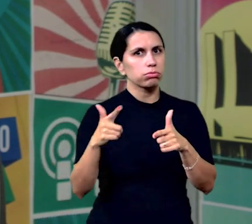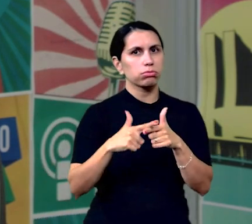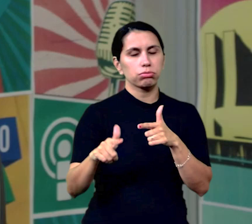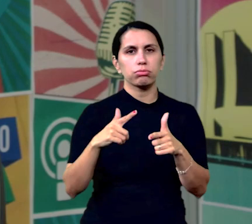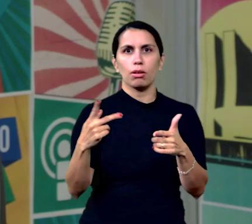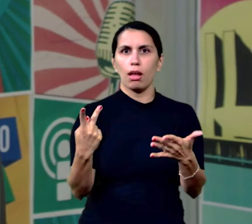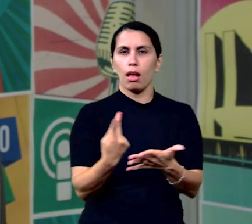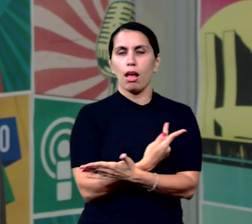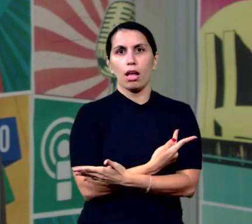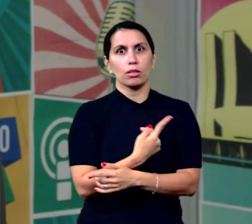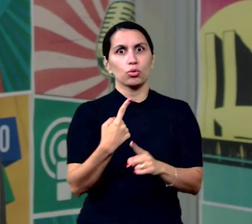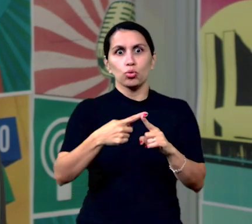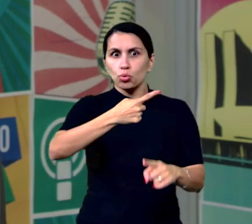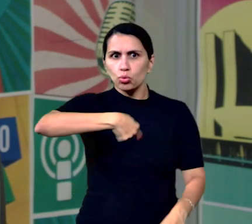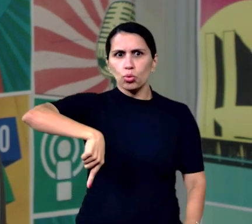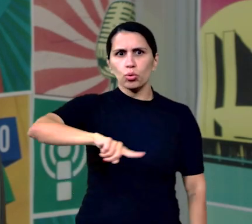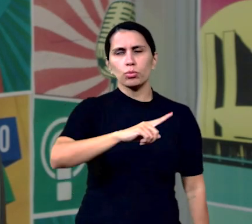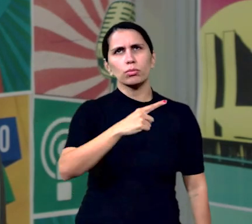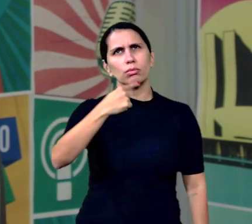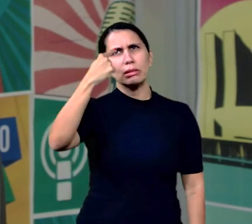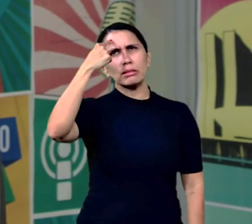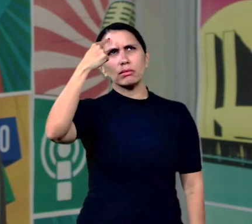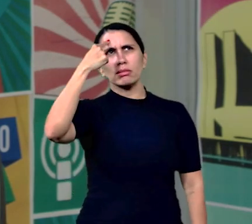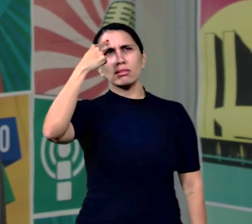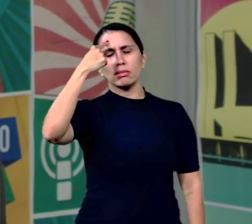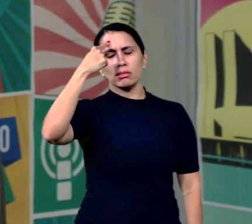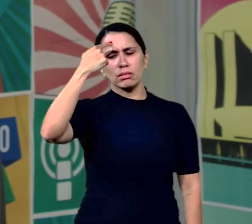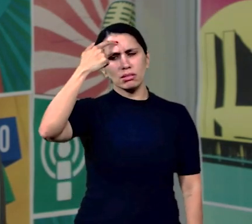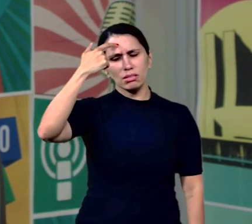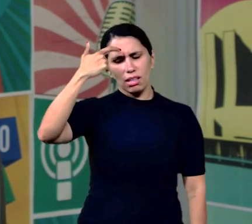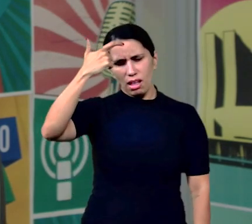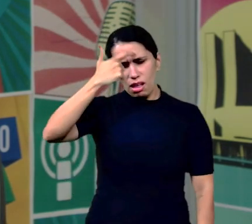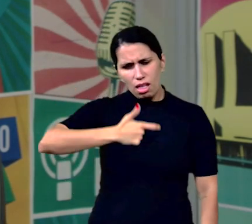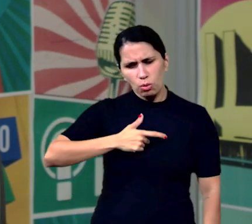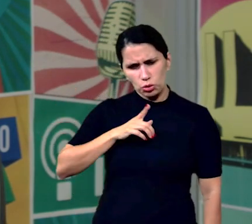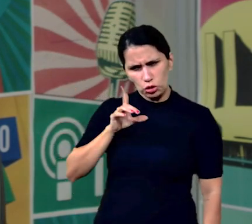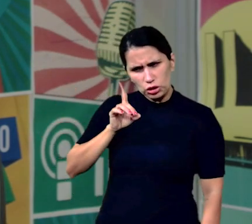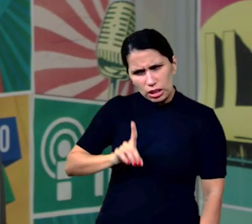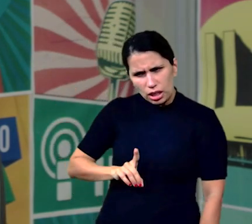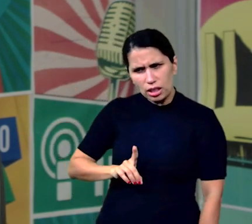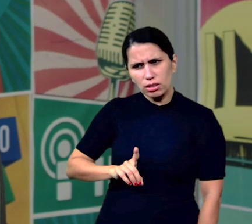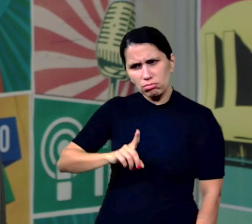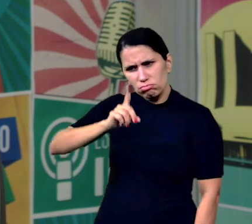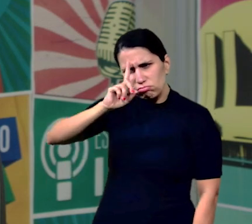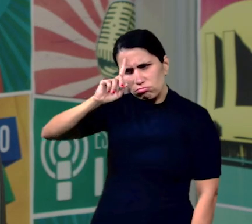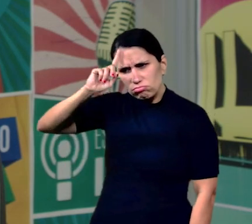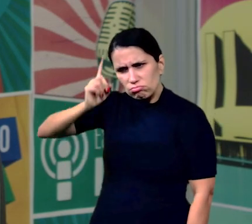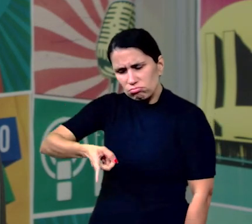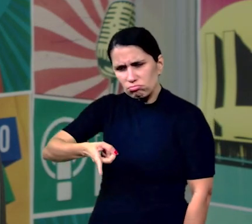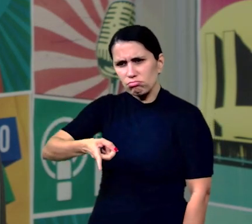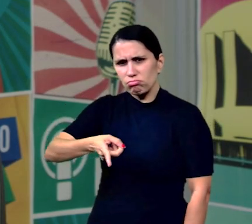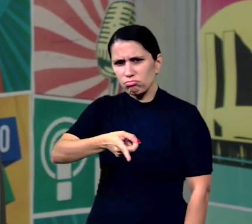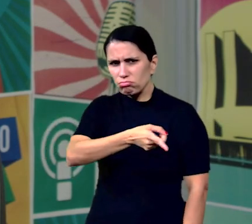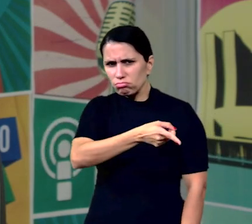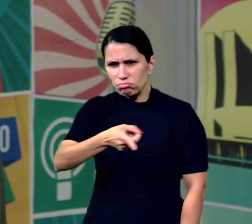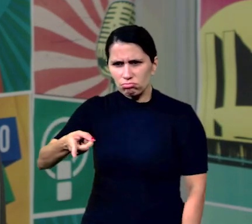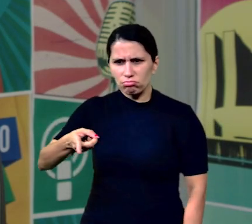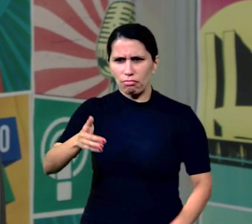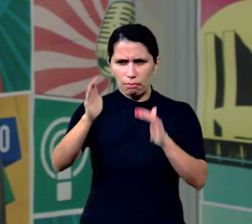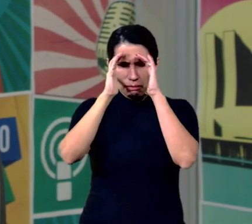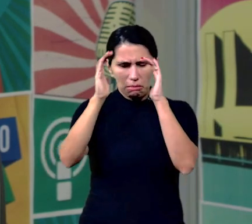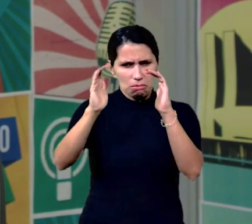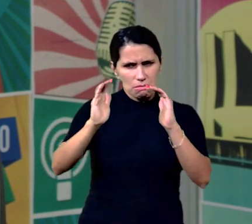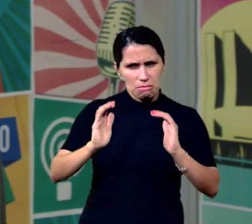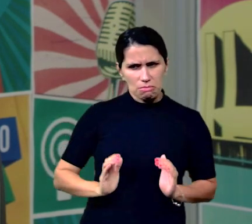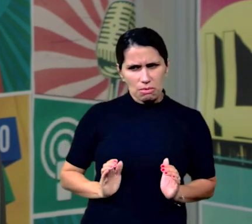essa autoconsciência, né, eu tenho o direito, né, de colocar, né, os meus alunos nesse lugar, né,